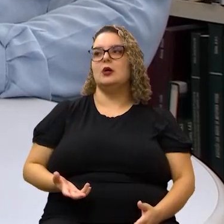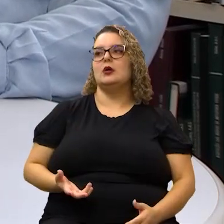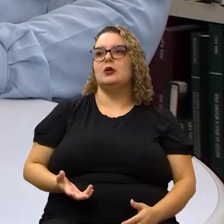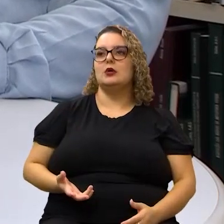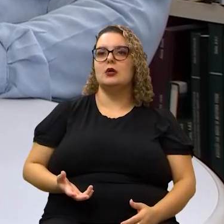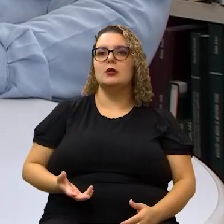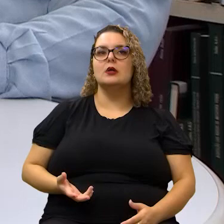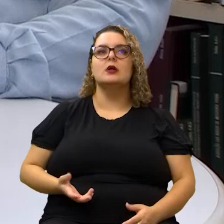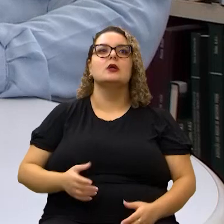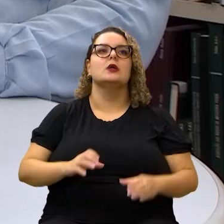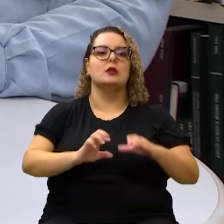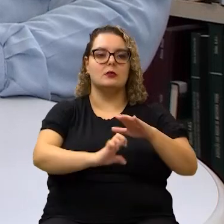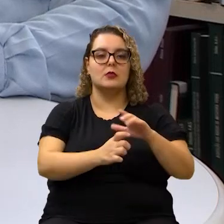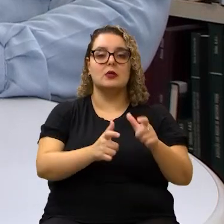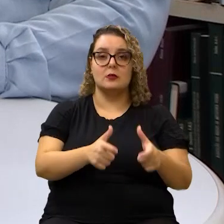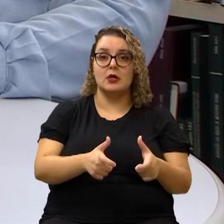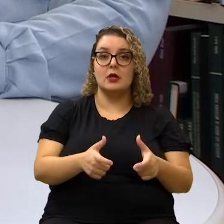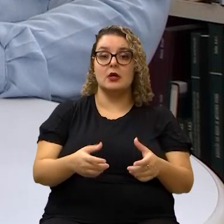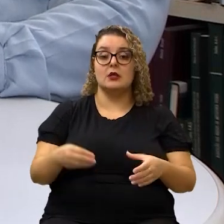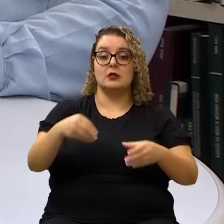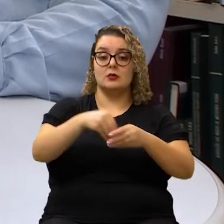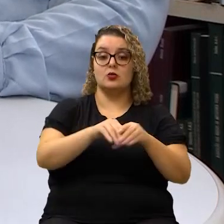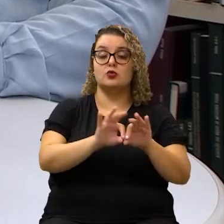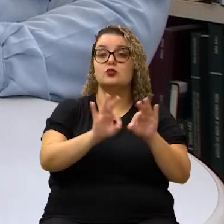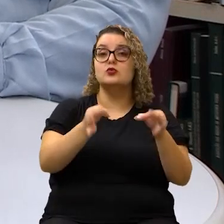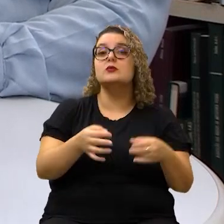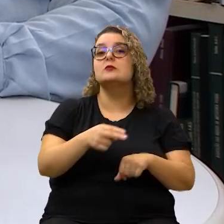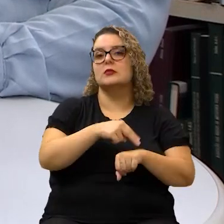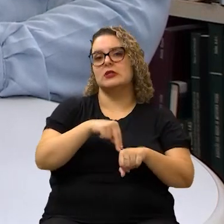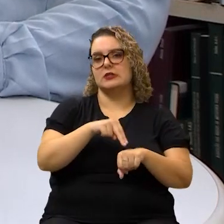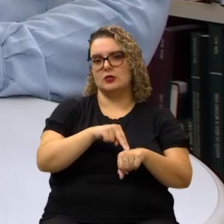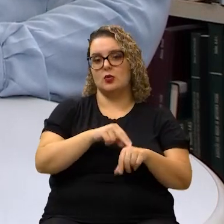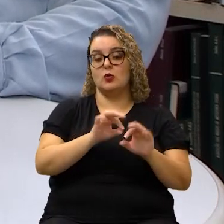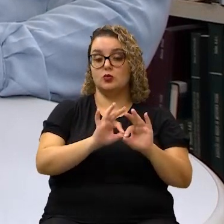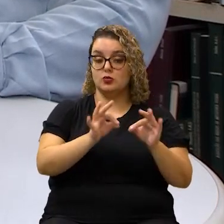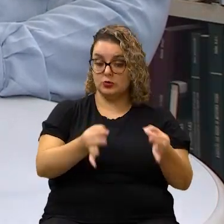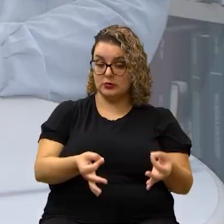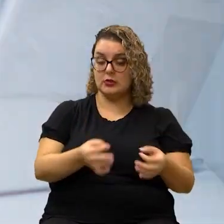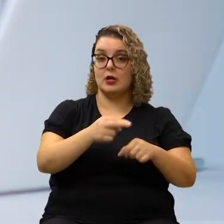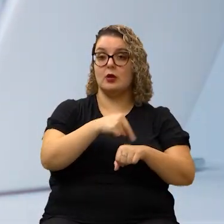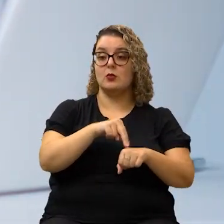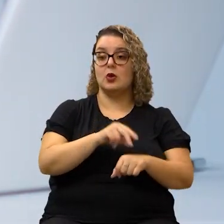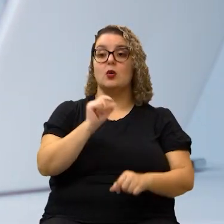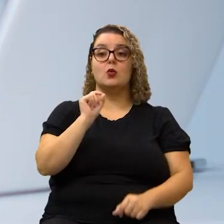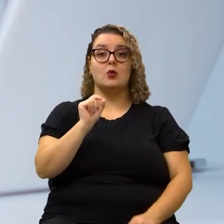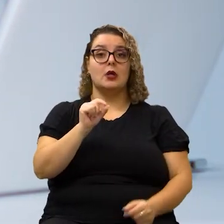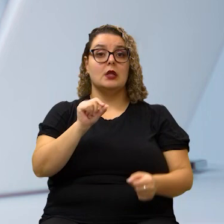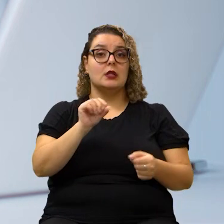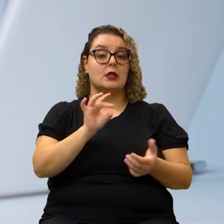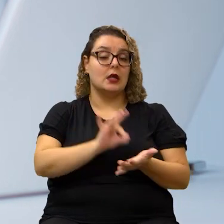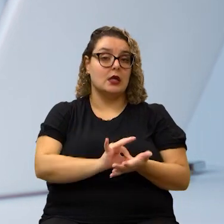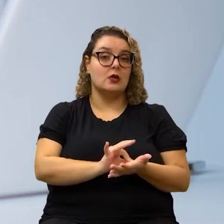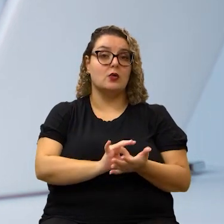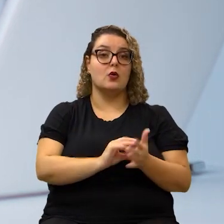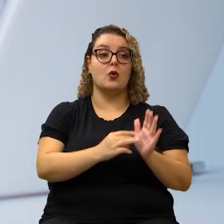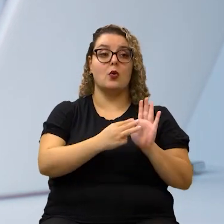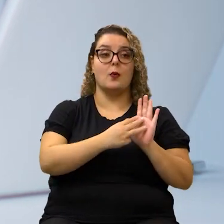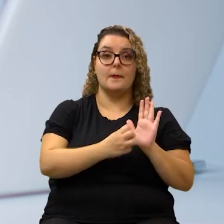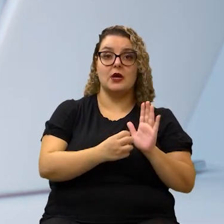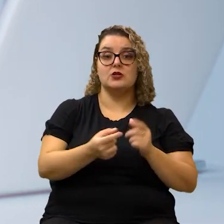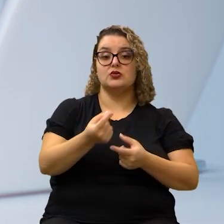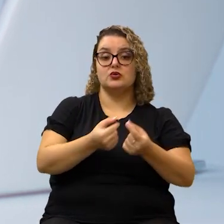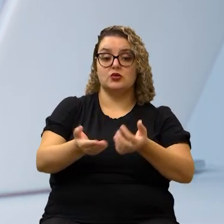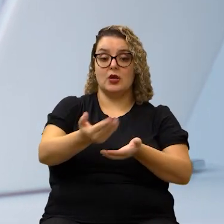são empresários que vão estar enquadrados no Simples Nacional. O Simples Nacional, ele é, na realidade, uma metodologia